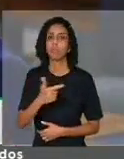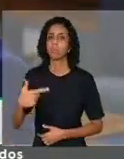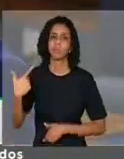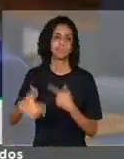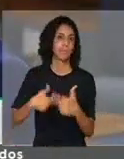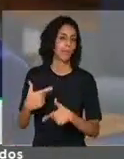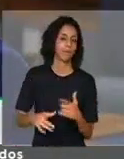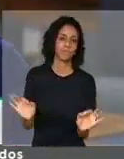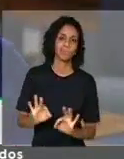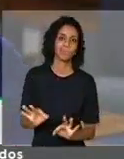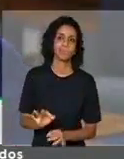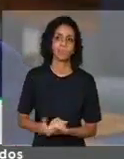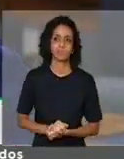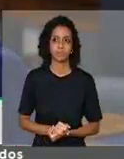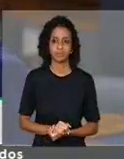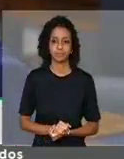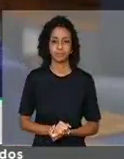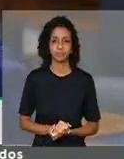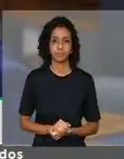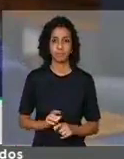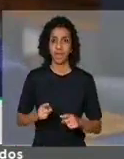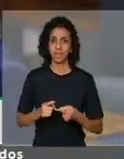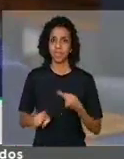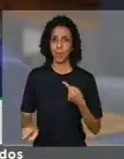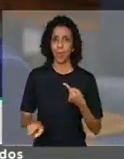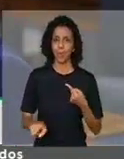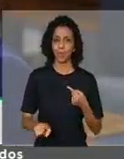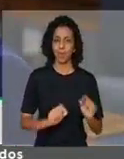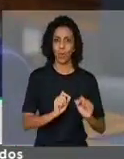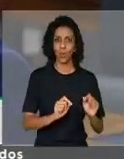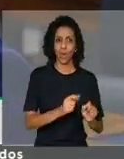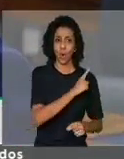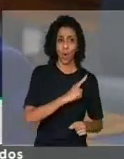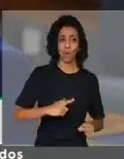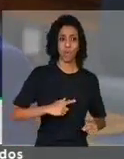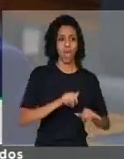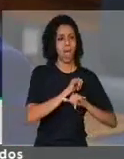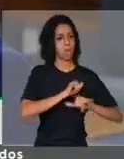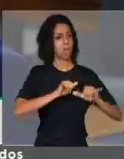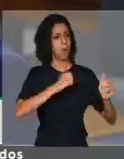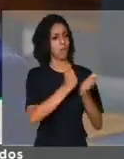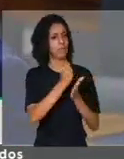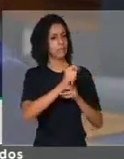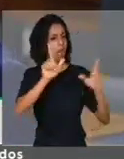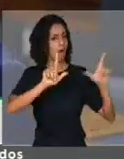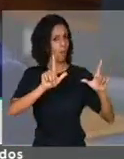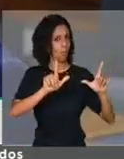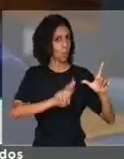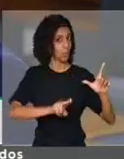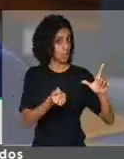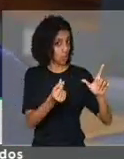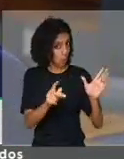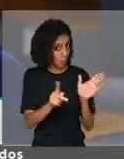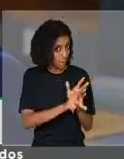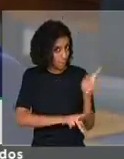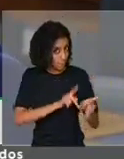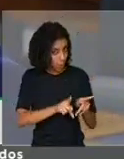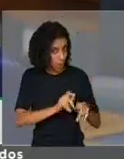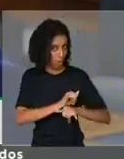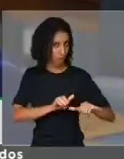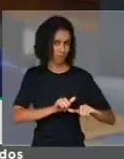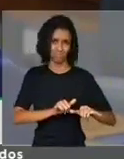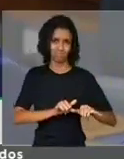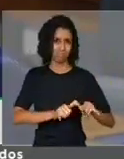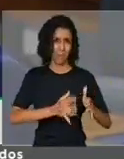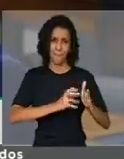desfazendo a propaganda oficial regiamente paga com recurso público. Então, aqui para desfazer a farsa do governo petista no Acre,